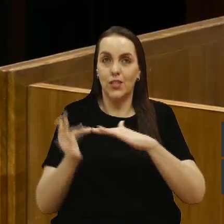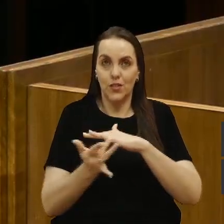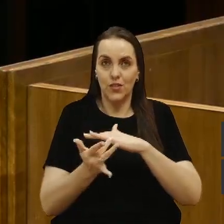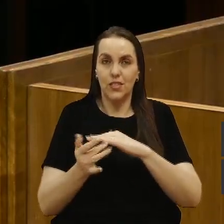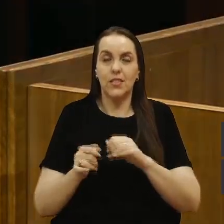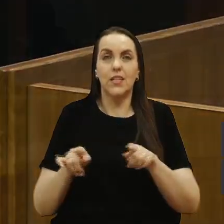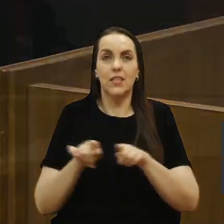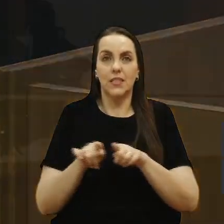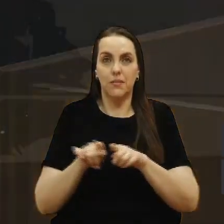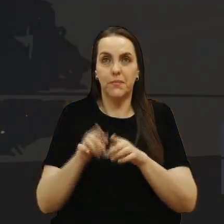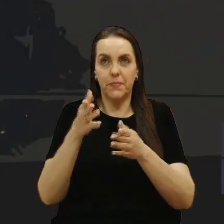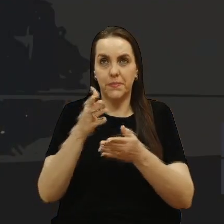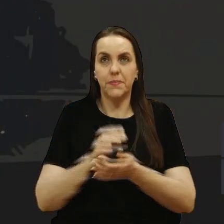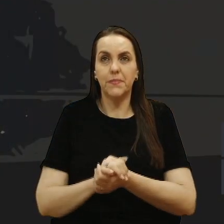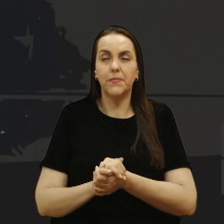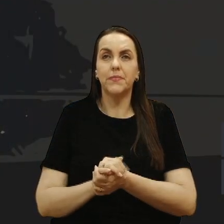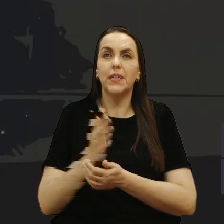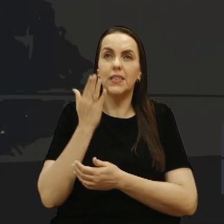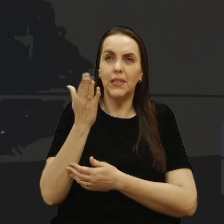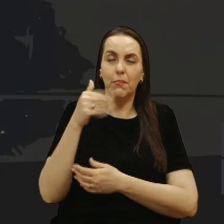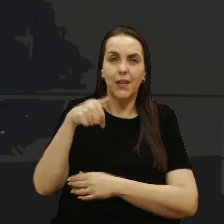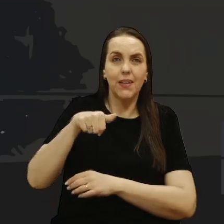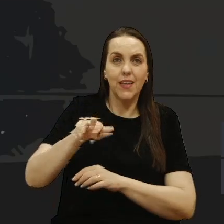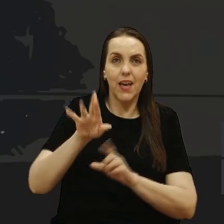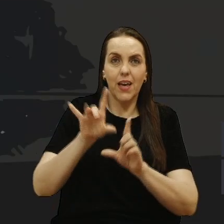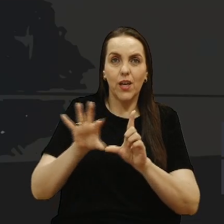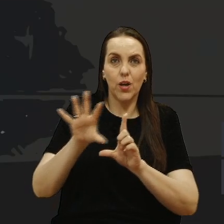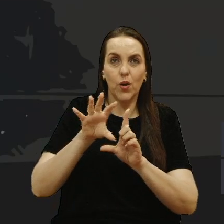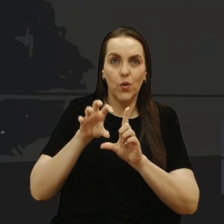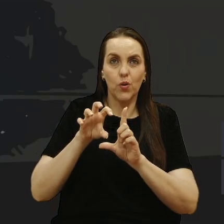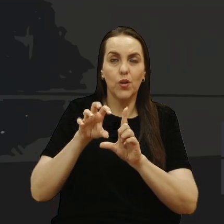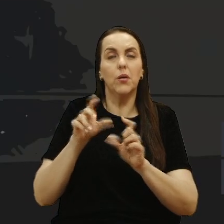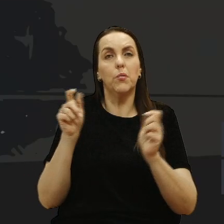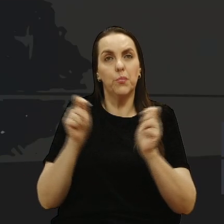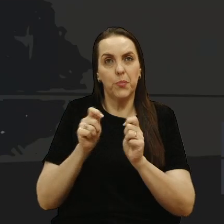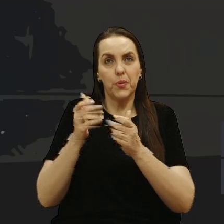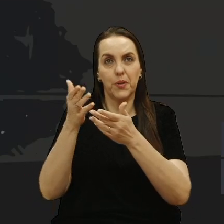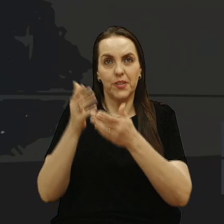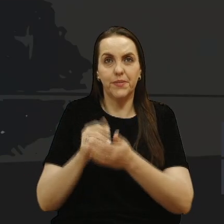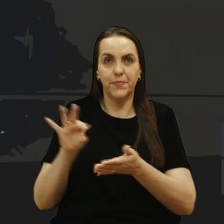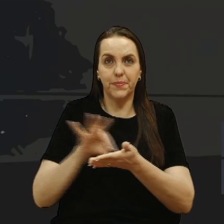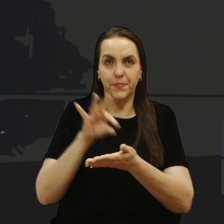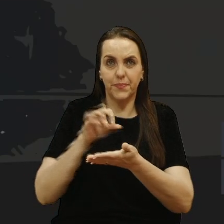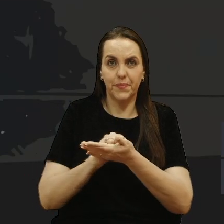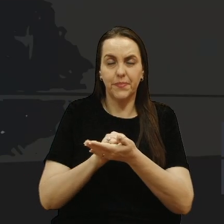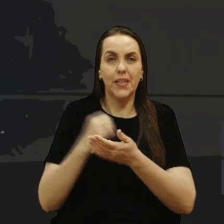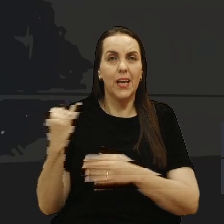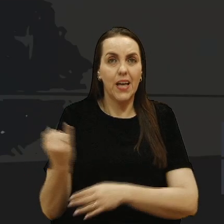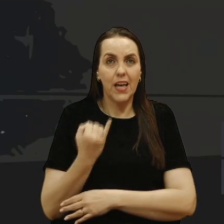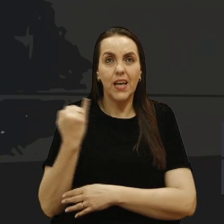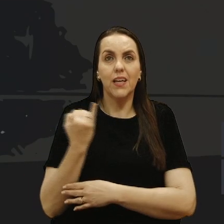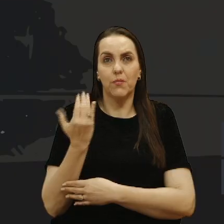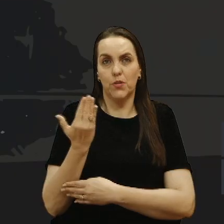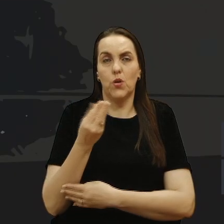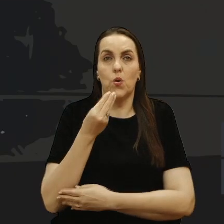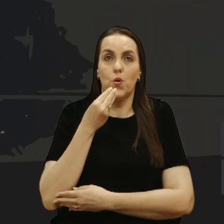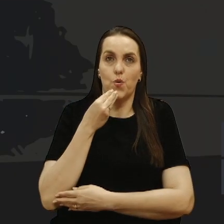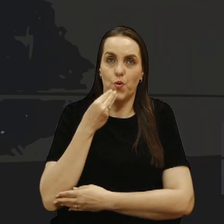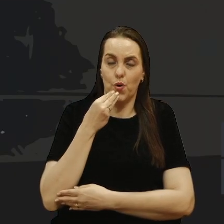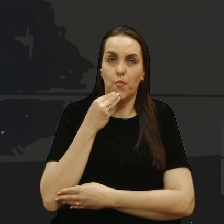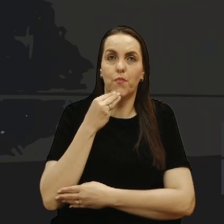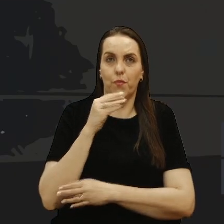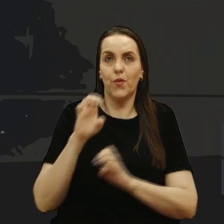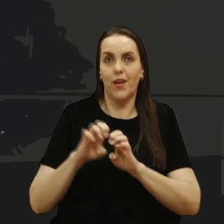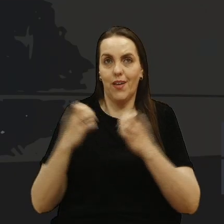aqui da Frente Parlamentar, mas está aqui também nesse QR Code, então quem quiser já buscar. É super importante, que é obviamente um evento